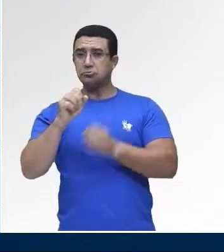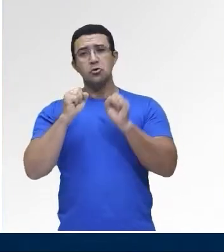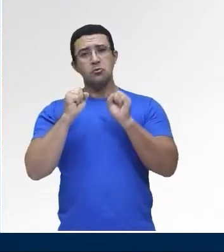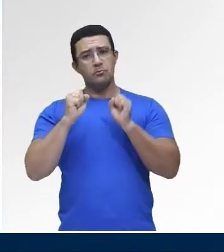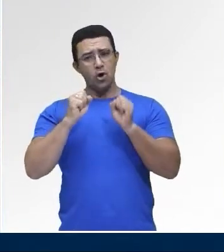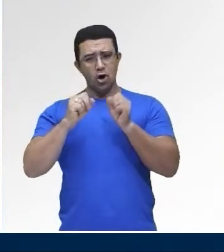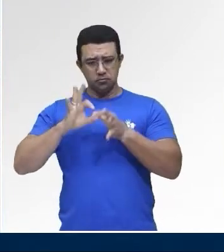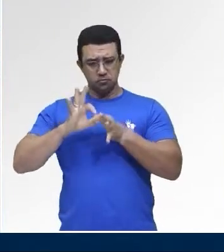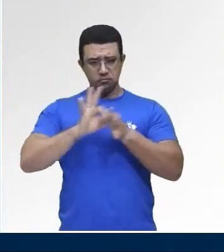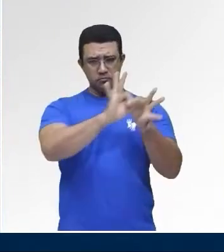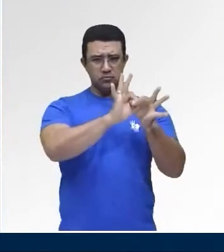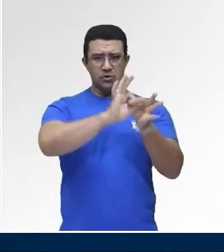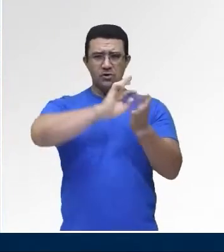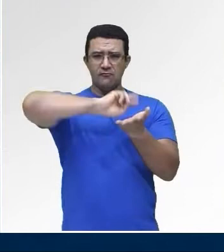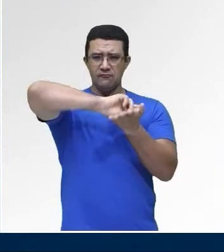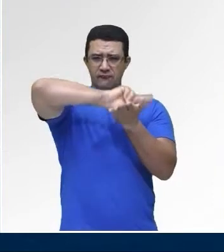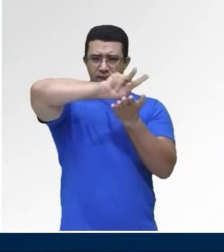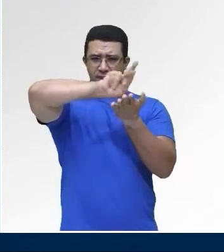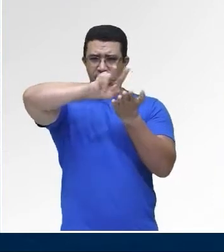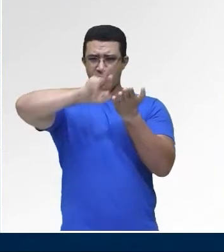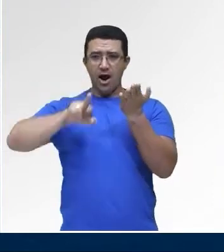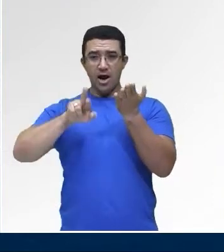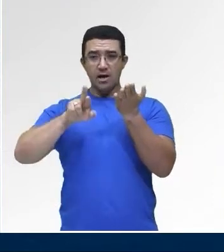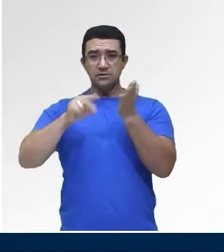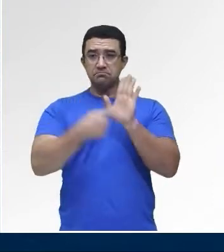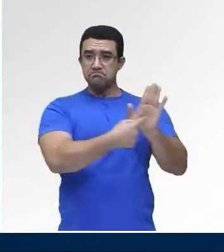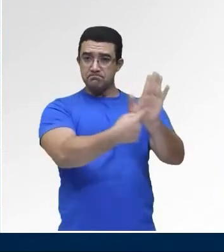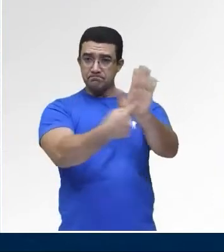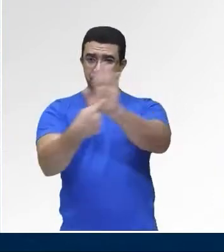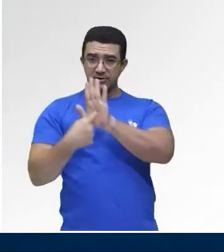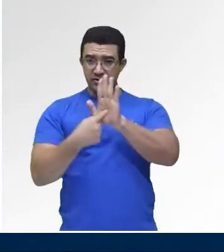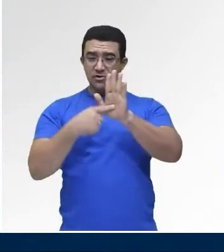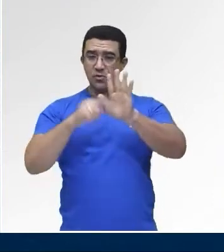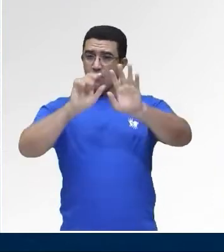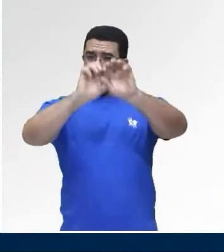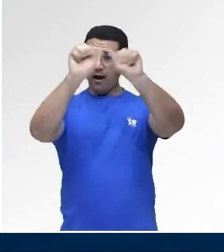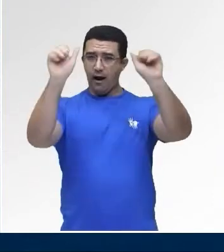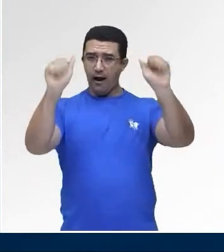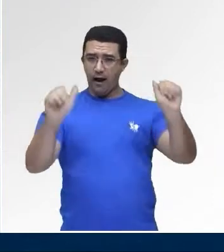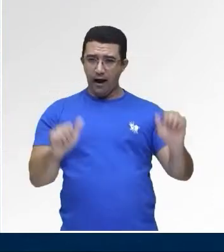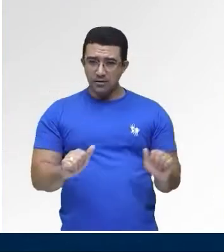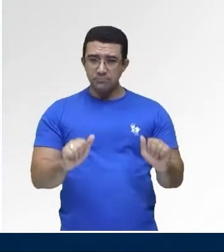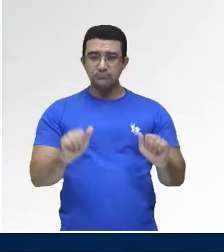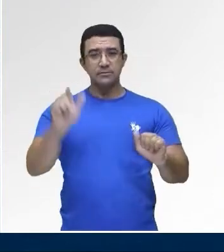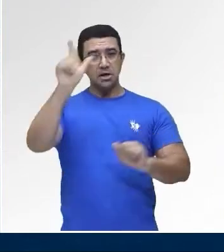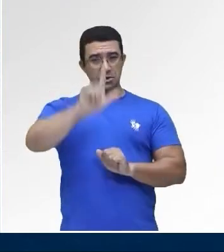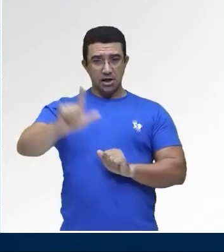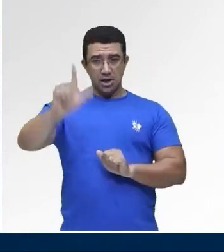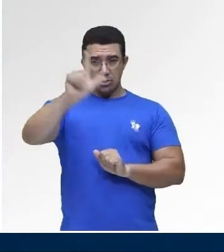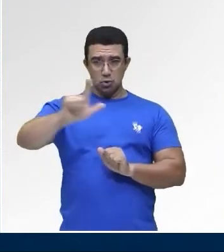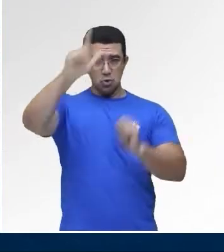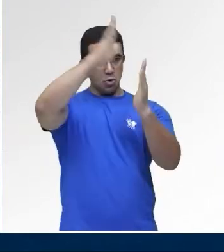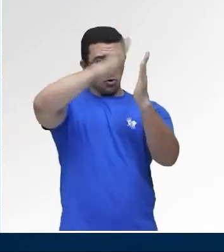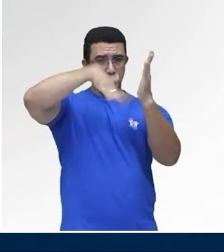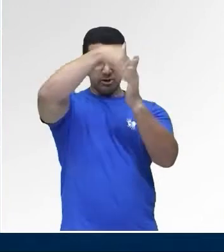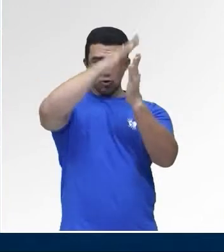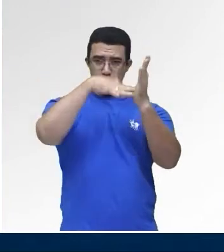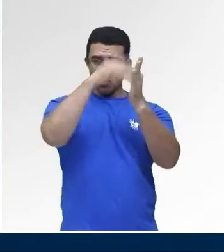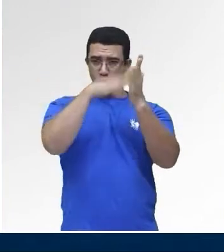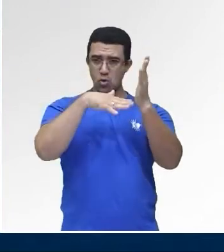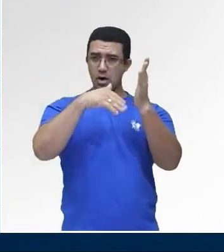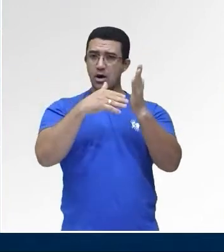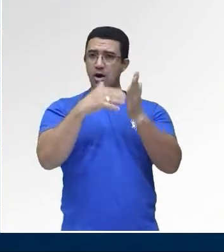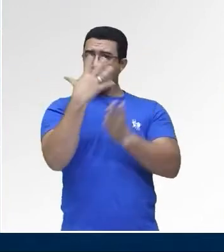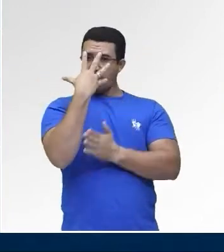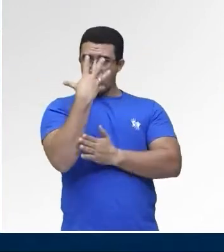diversas manifestações artísticas, seja na literatura, nas artes plásticas, na fotografia, na música